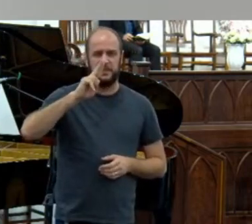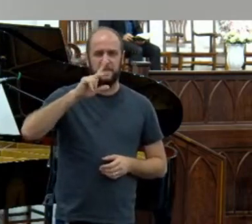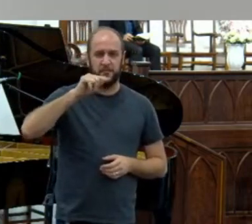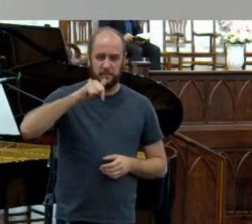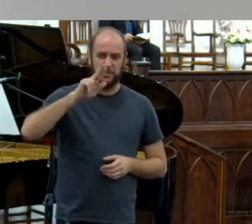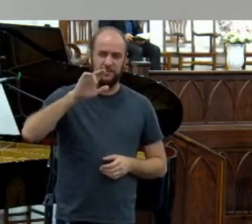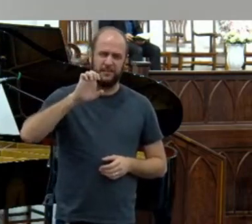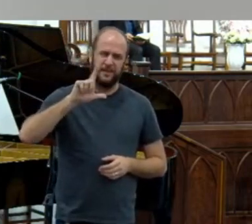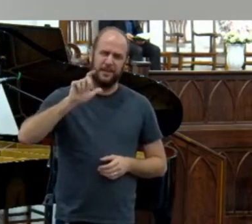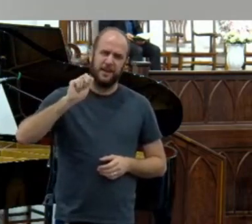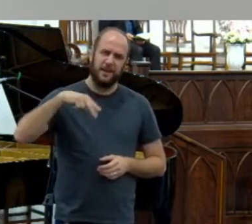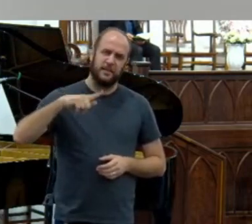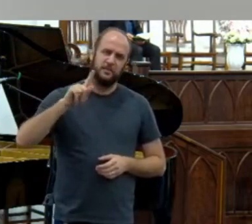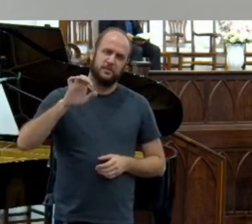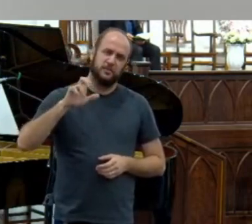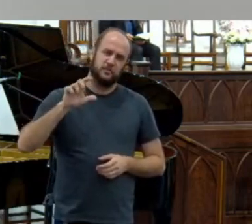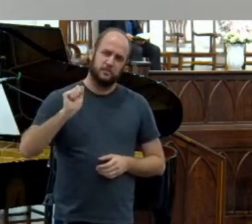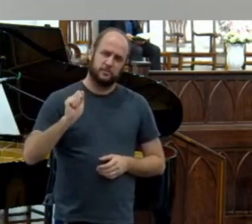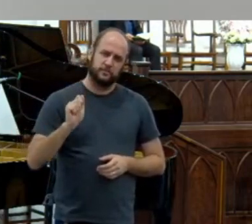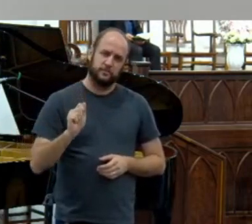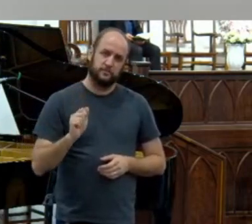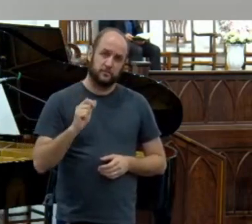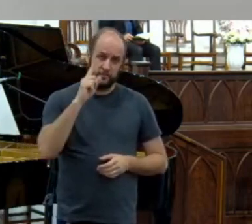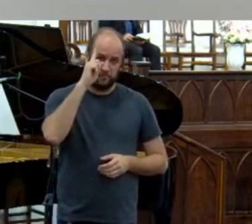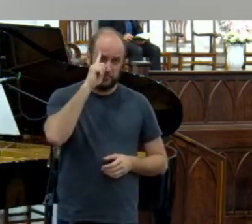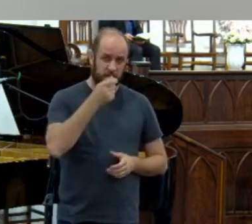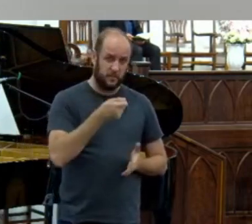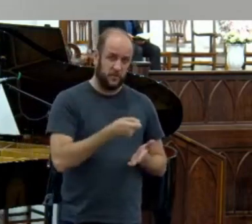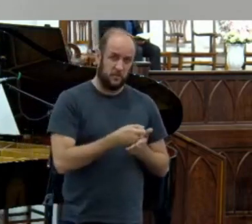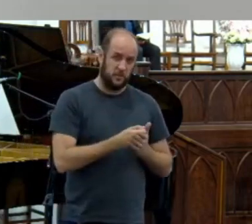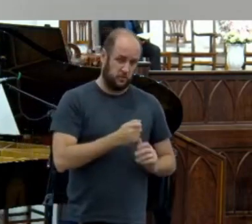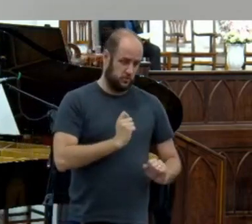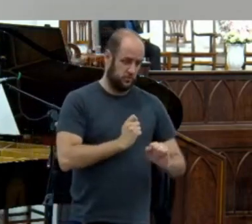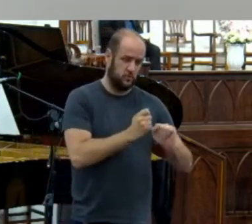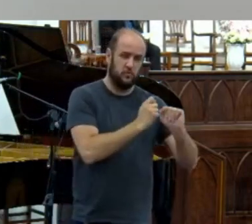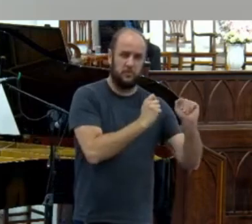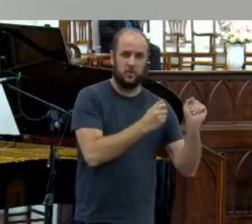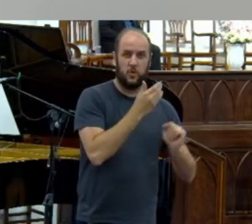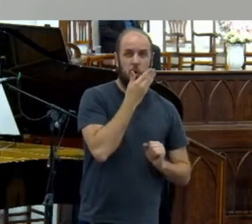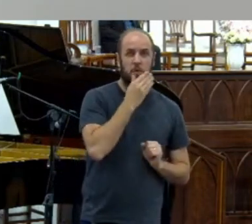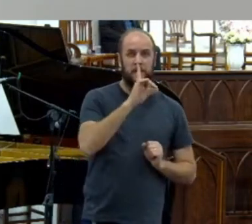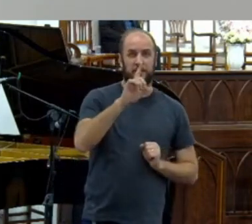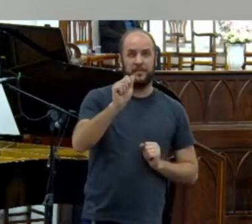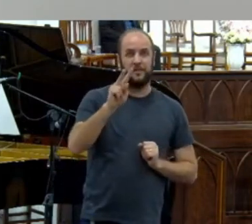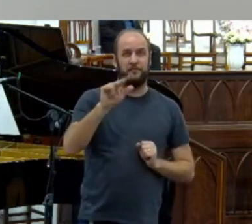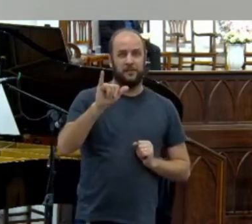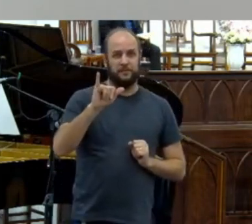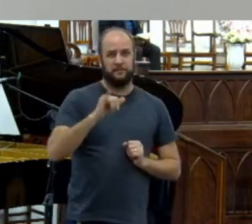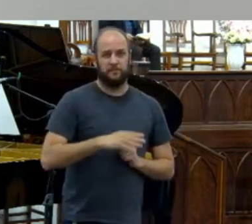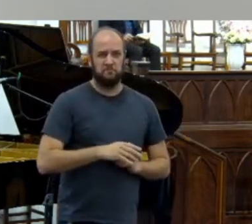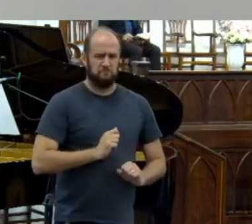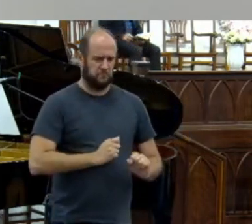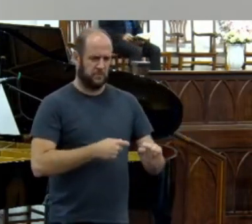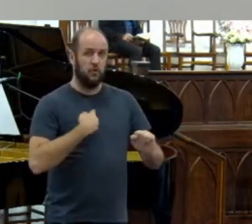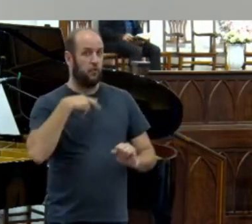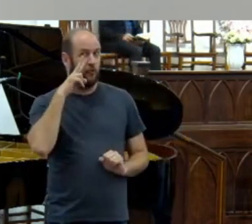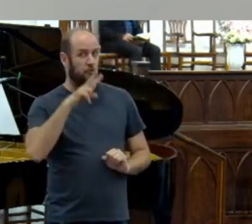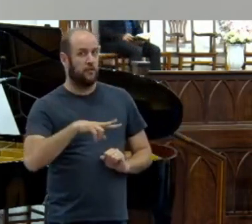foi comissionado para esculpir uma grande estátua de Davi, e eu vi essa estátua há alguns anos